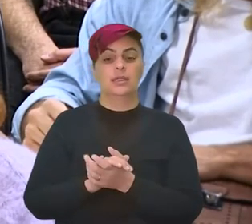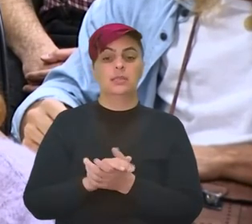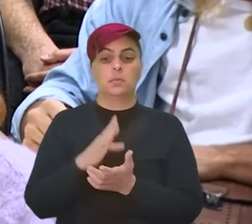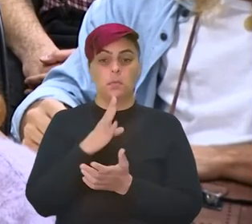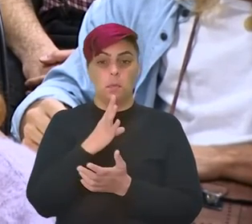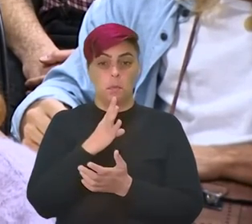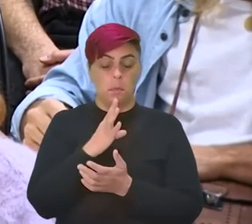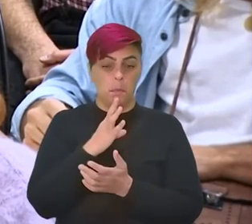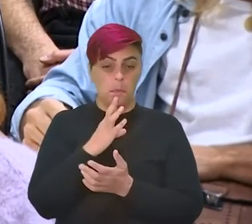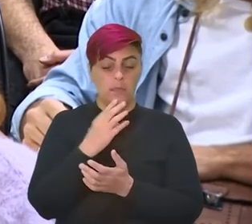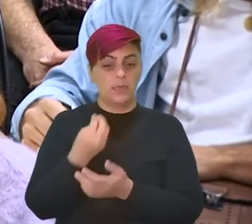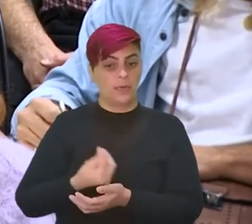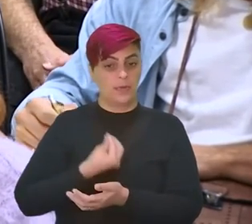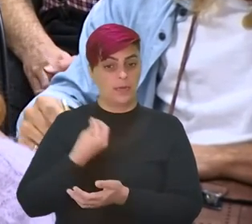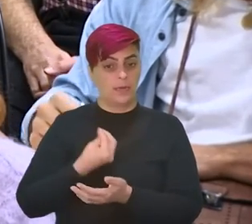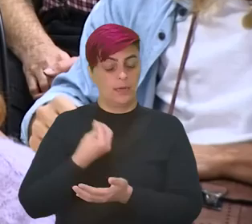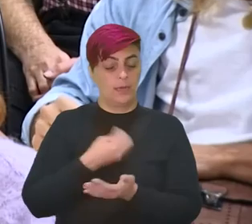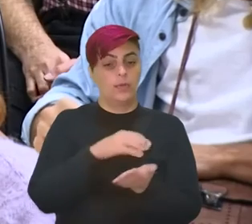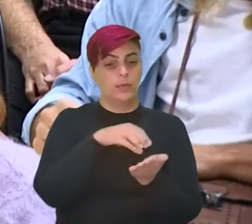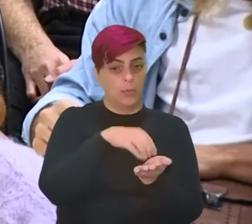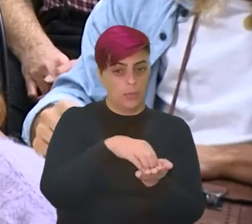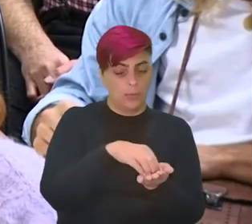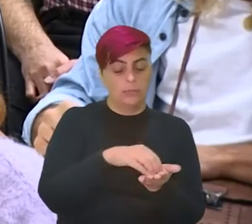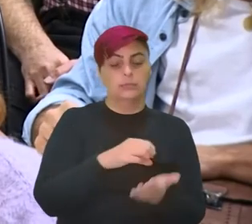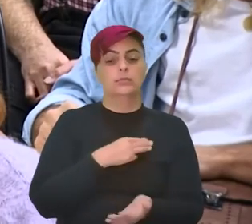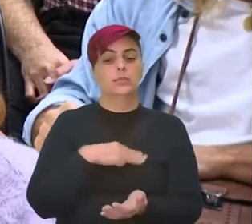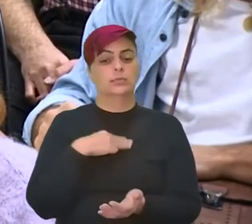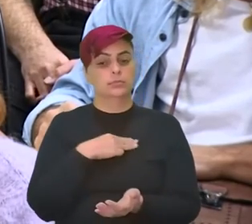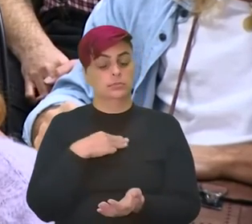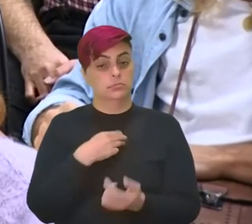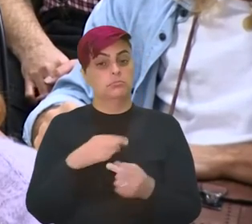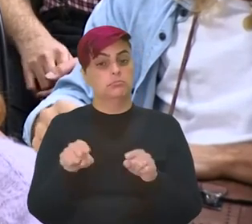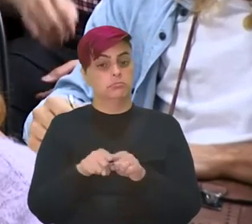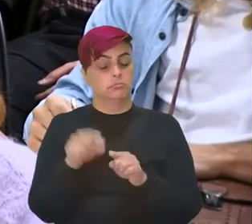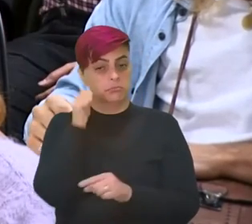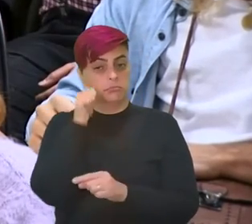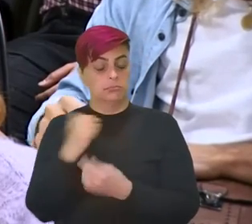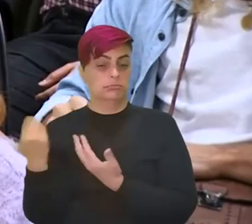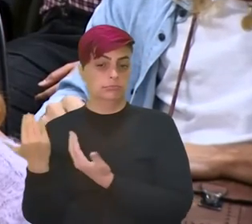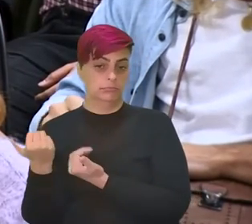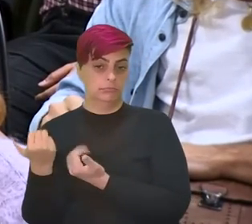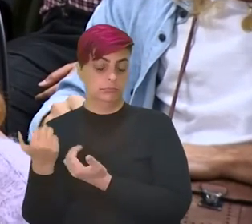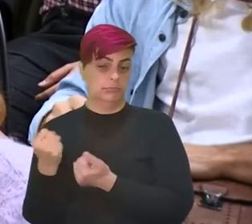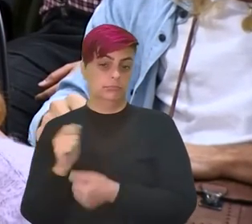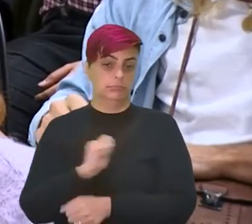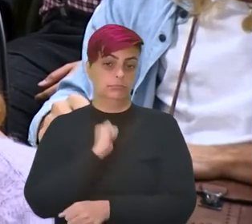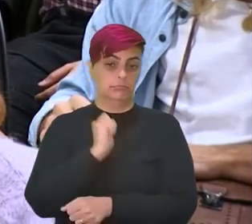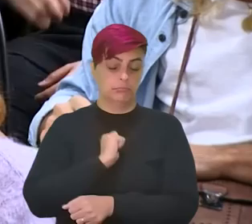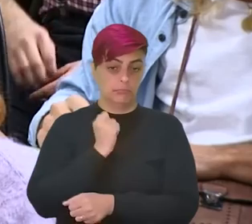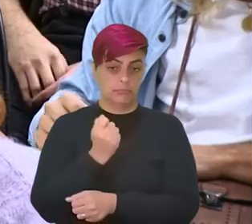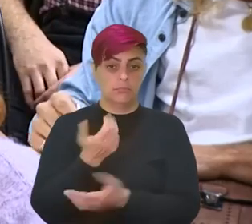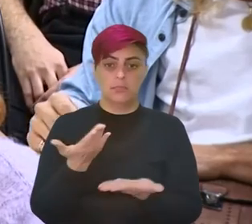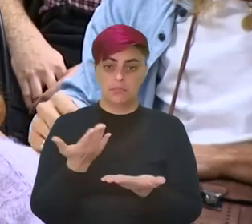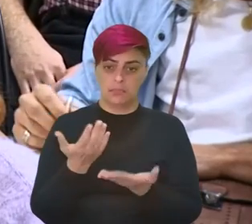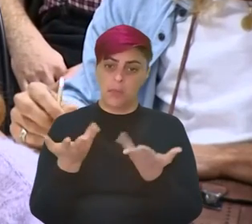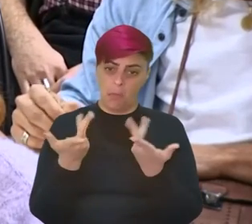cotidiano de uma aldeia indígena, a presença dos missionários, até a jovem antropóloga que ele coloca lá no